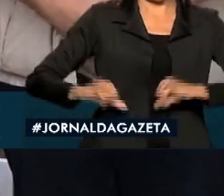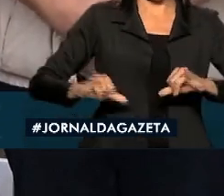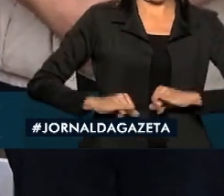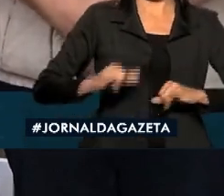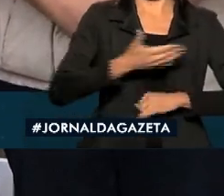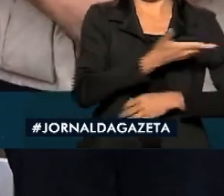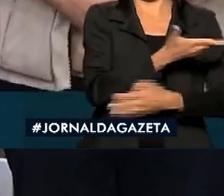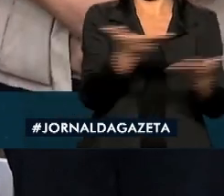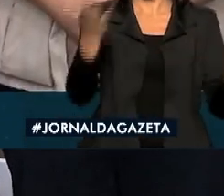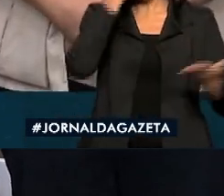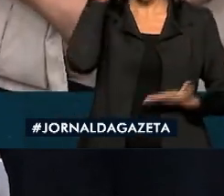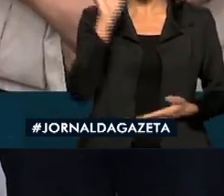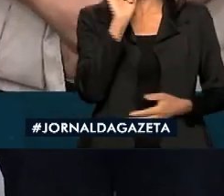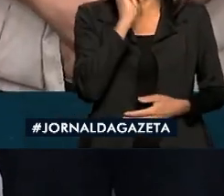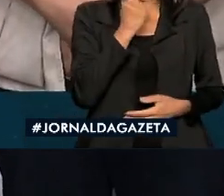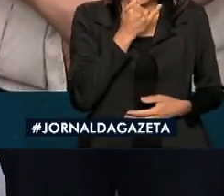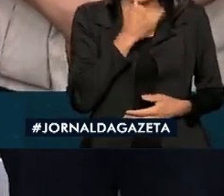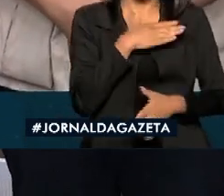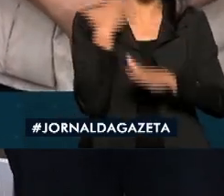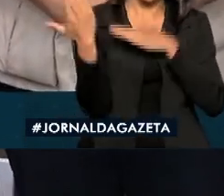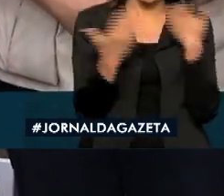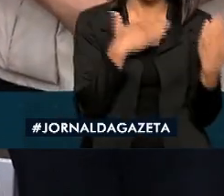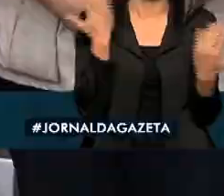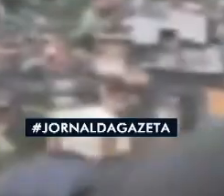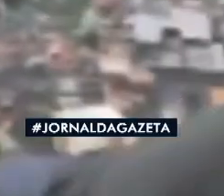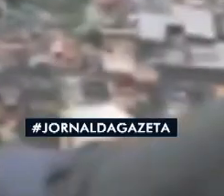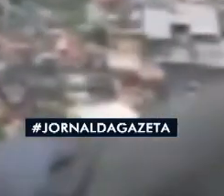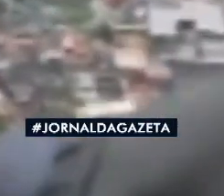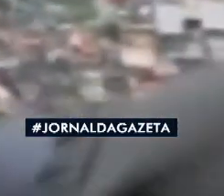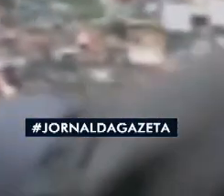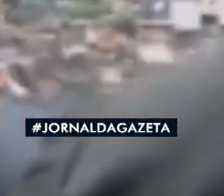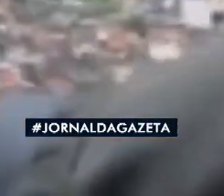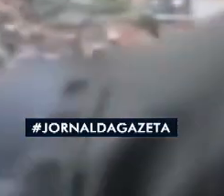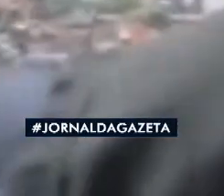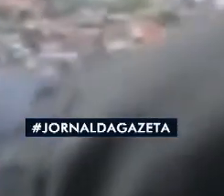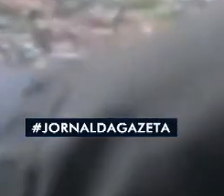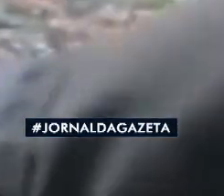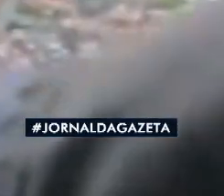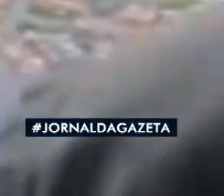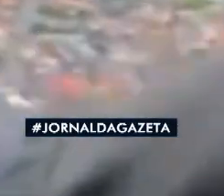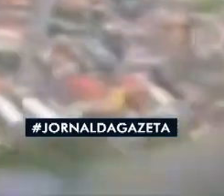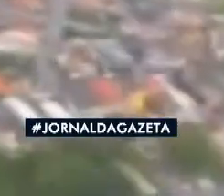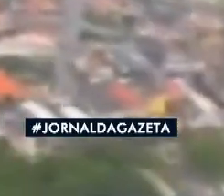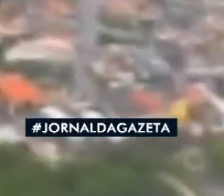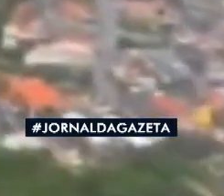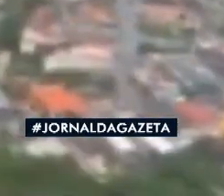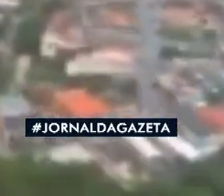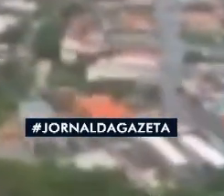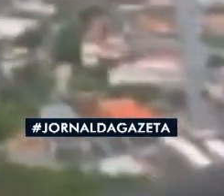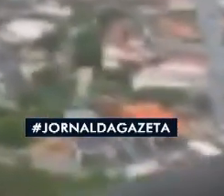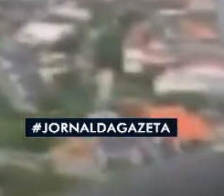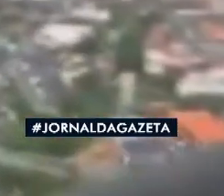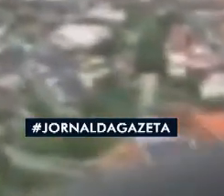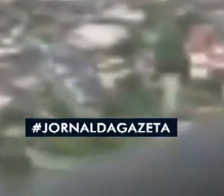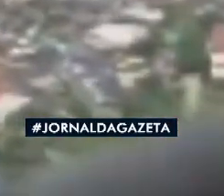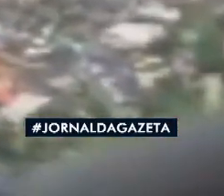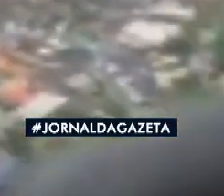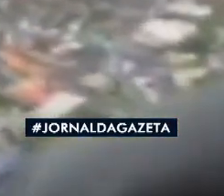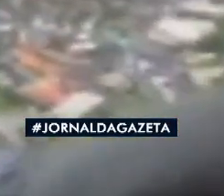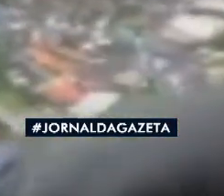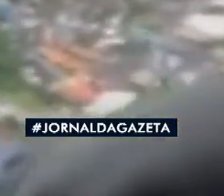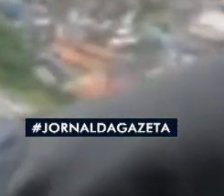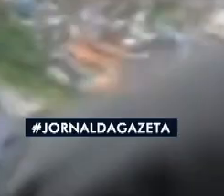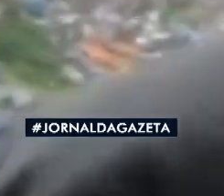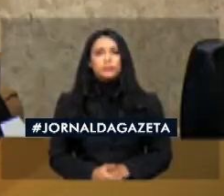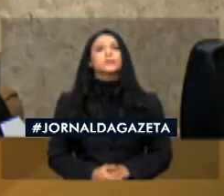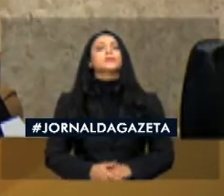cancelou a presença após marcar uma viagem para São Paulo. Ele foi acompanhar estragos causados pelas chuvas que assolam diversas